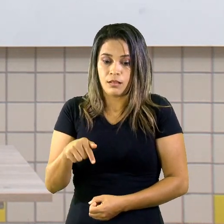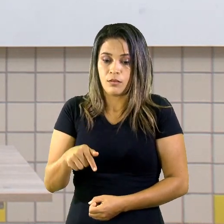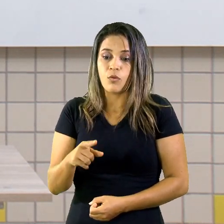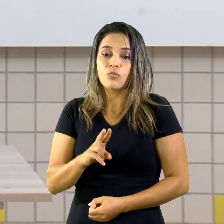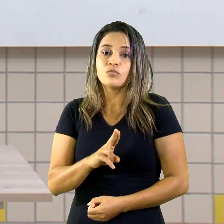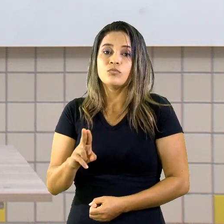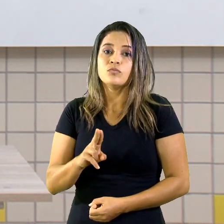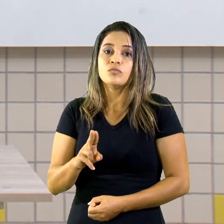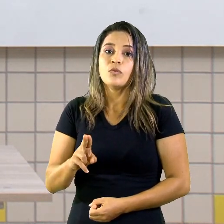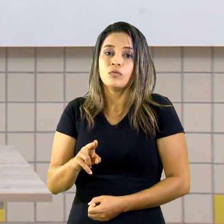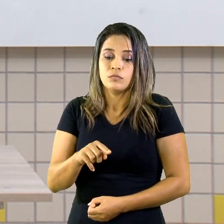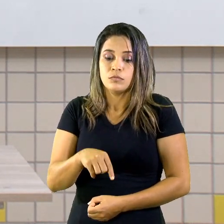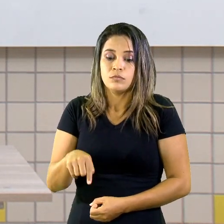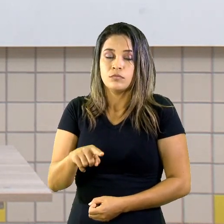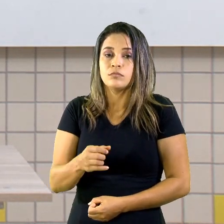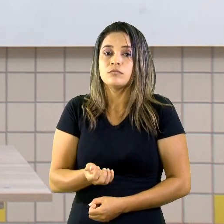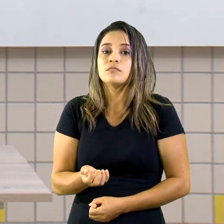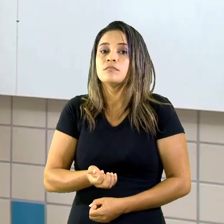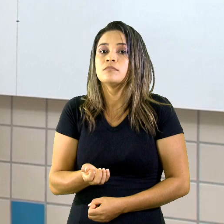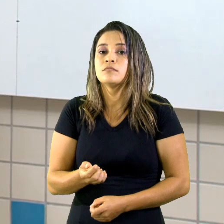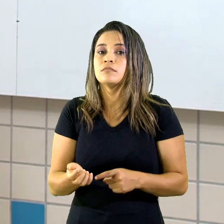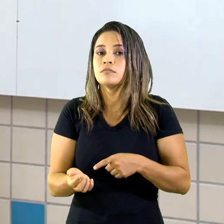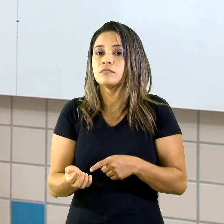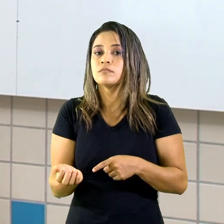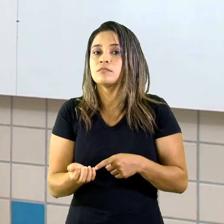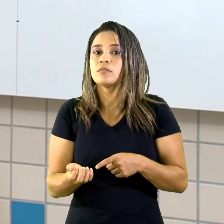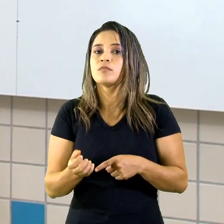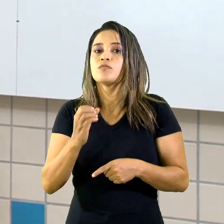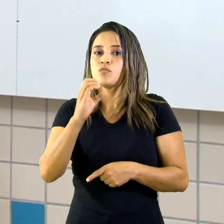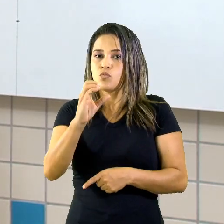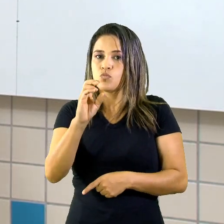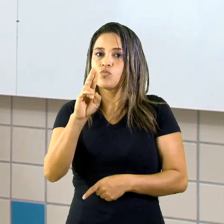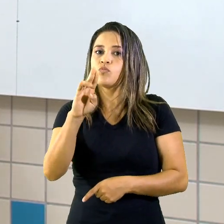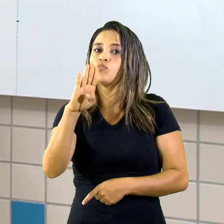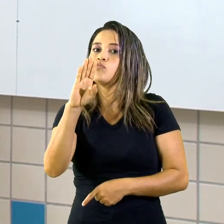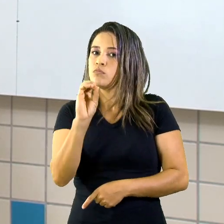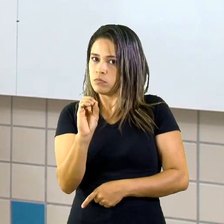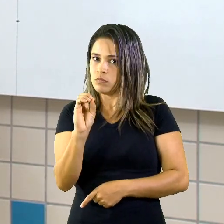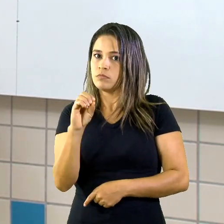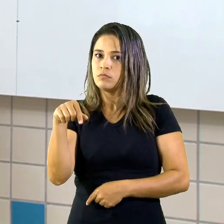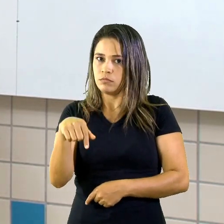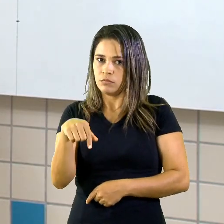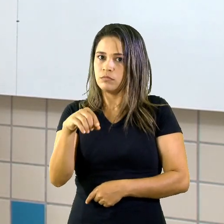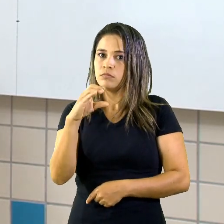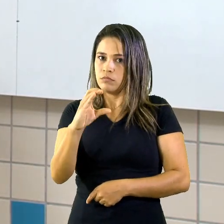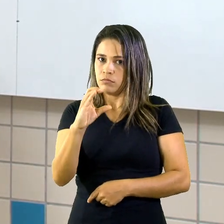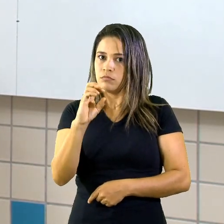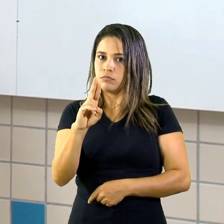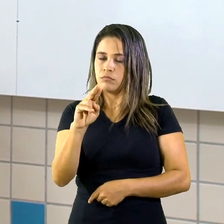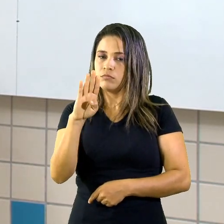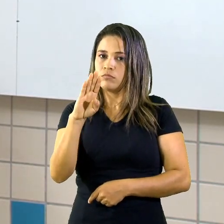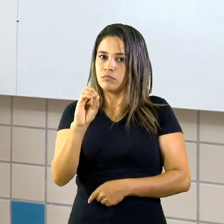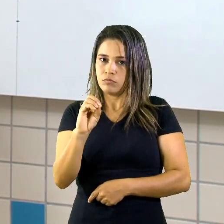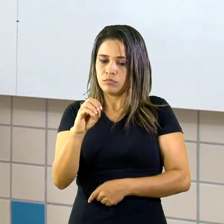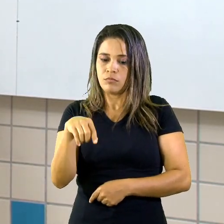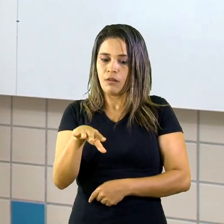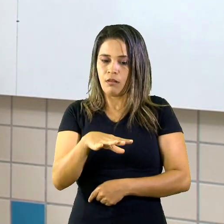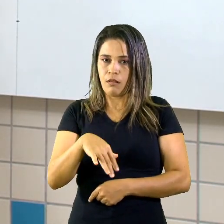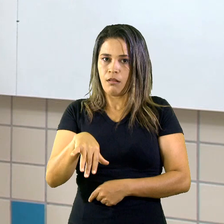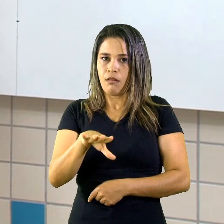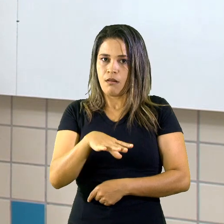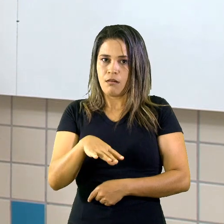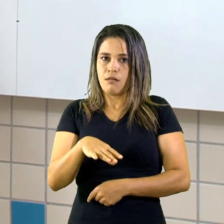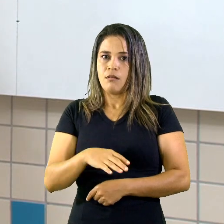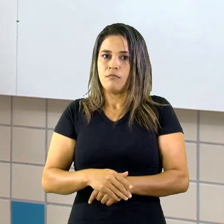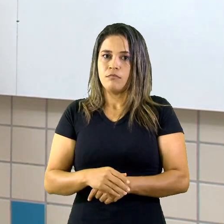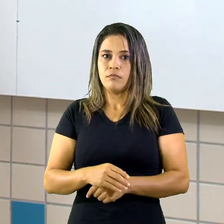o nome daquela figura geométrica? Aquilo lá é um cubo, né? Então, o cubo é uma figura geométrica espacial, não é o que a gente vai ver